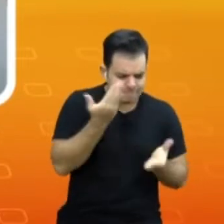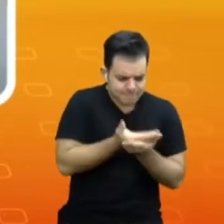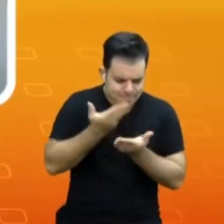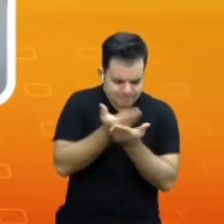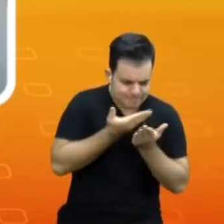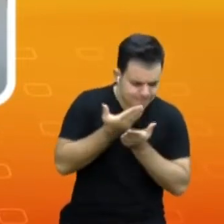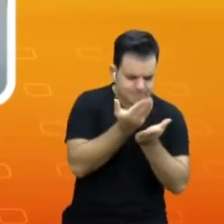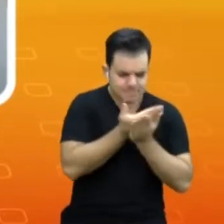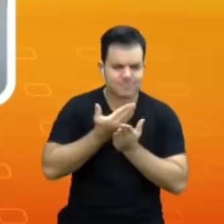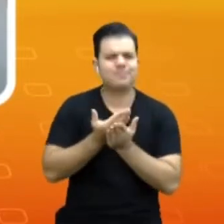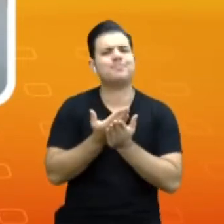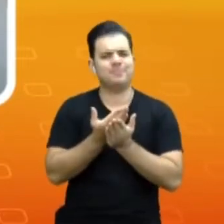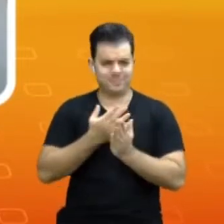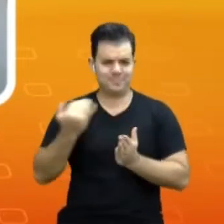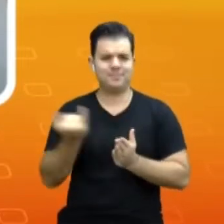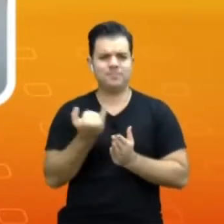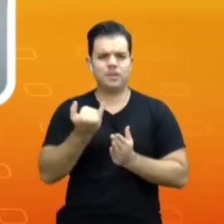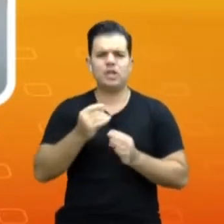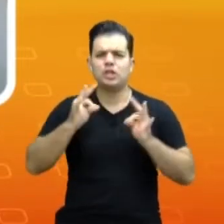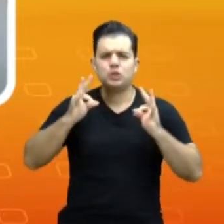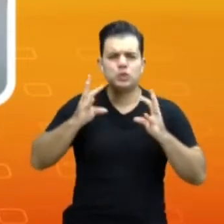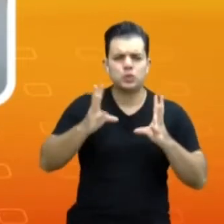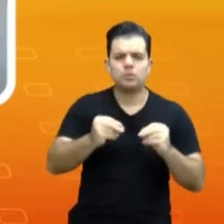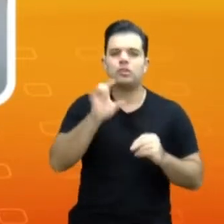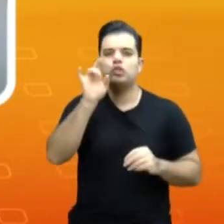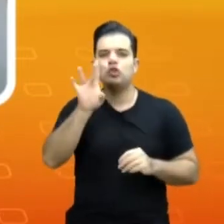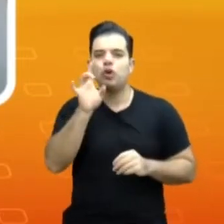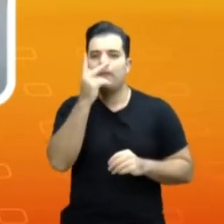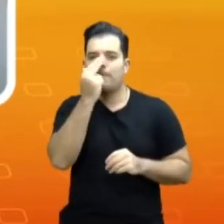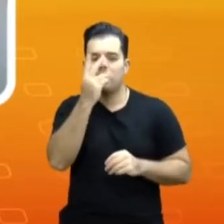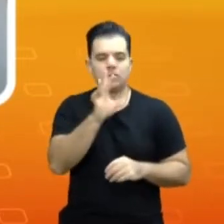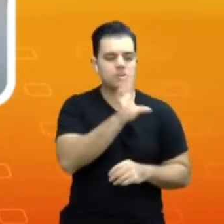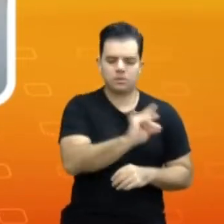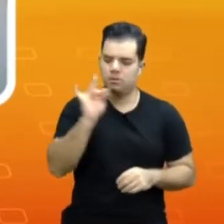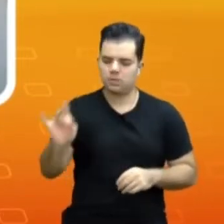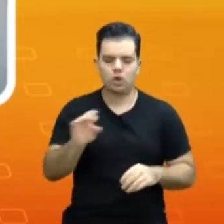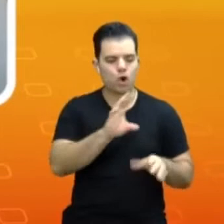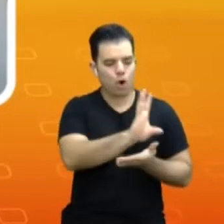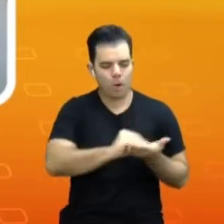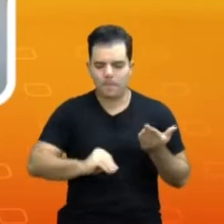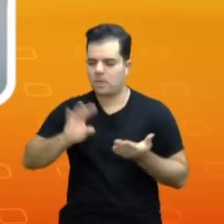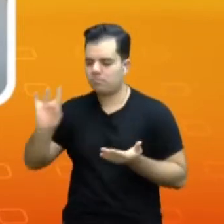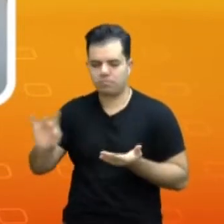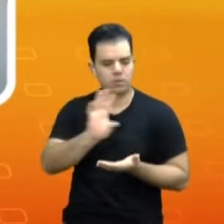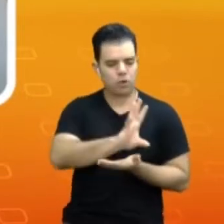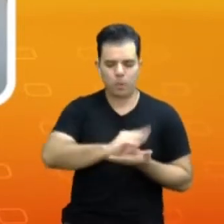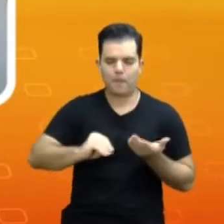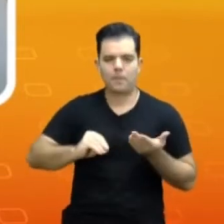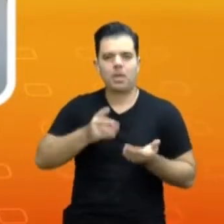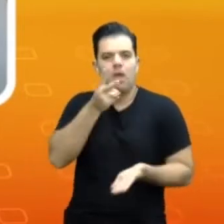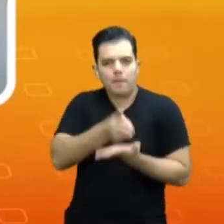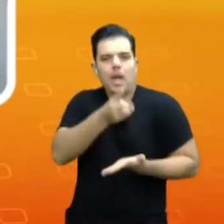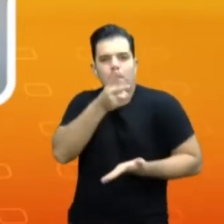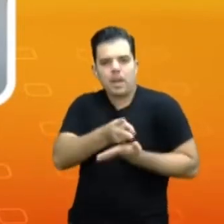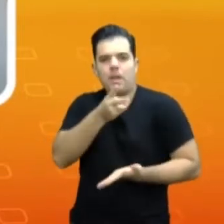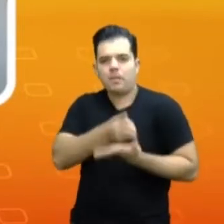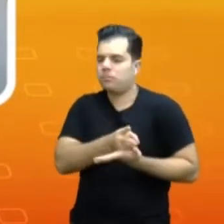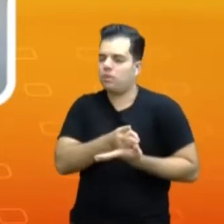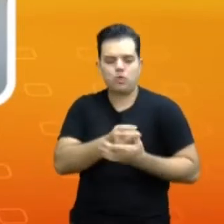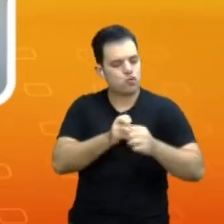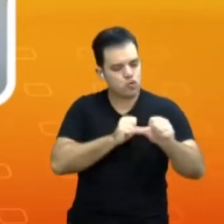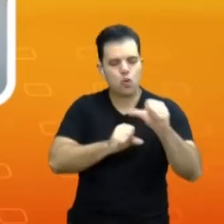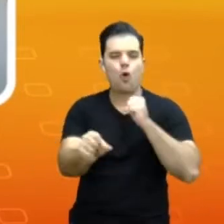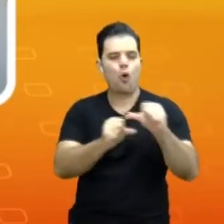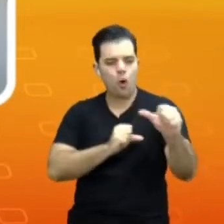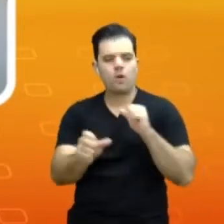não cabe a gente ficar fazendo modelos Ctrl-C, Ctrl-V. Eu acho que a gente tem que ter sempre essa crítica de simplificação, né, em cima